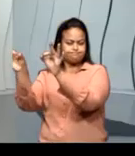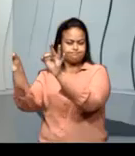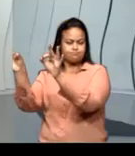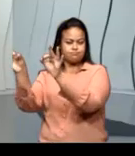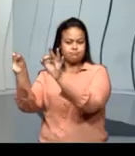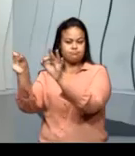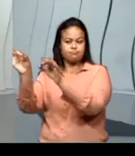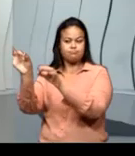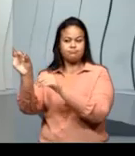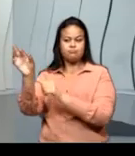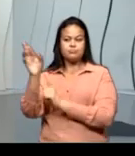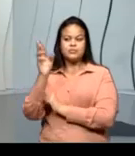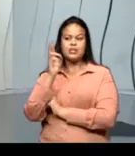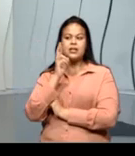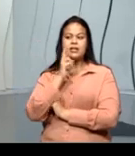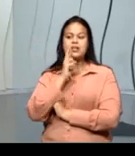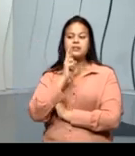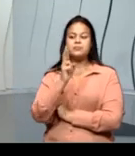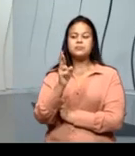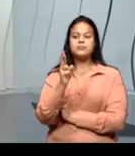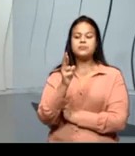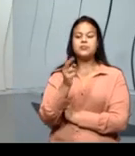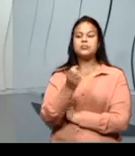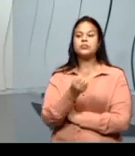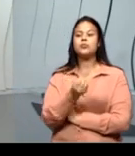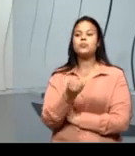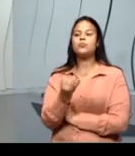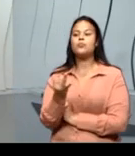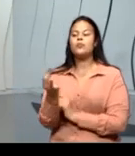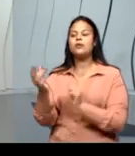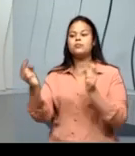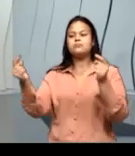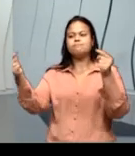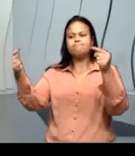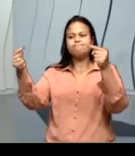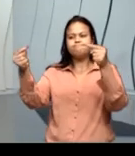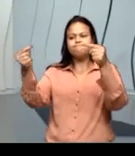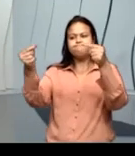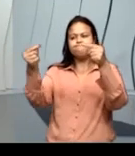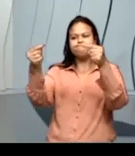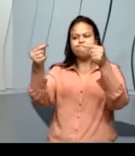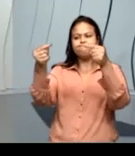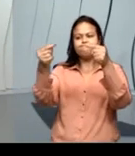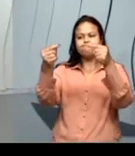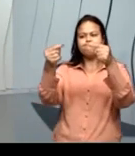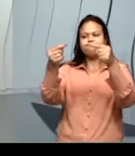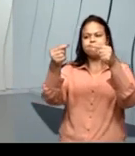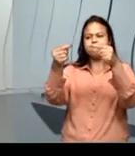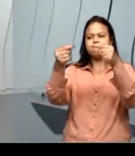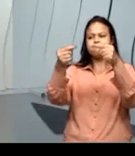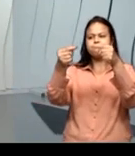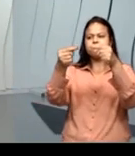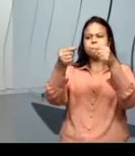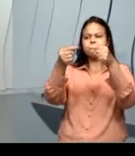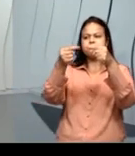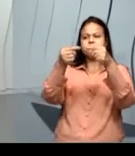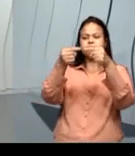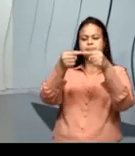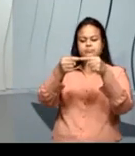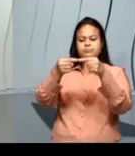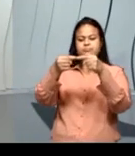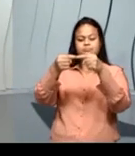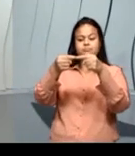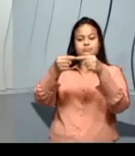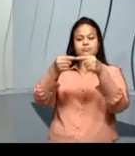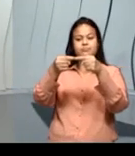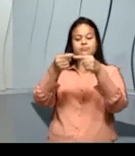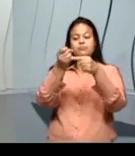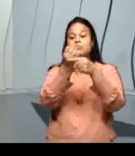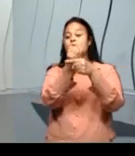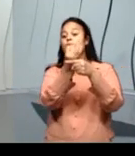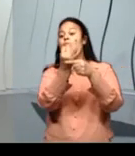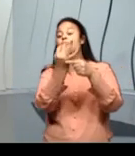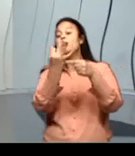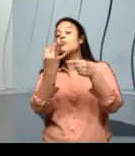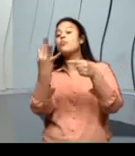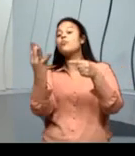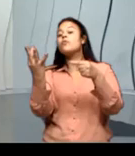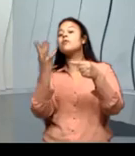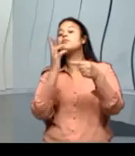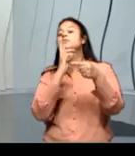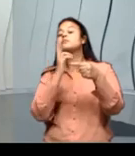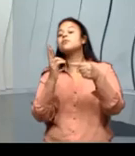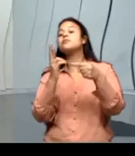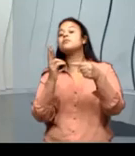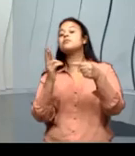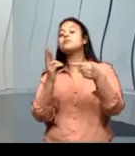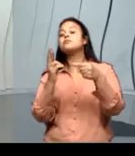resultante, vai ser então um vetor que liga do primeiro ao último, para saber qual foi o resultado final